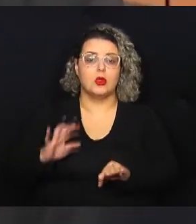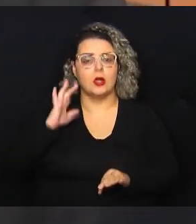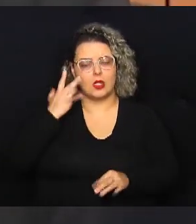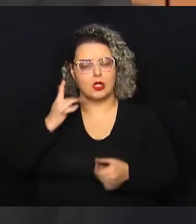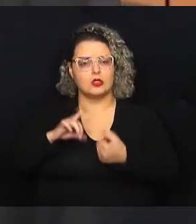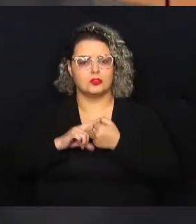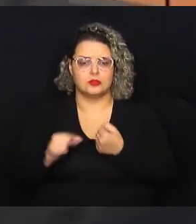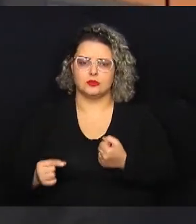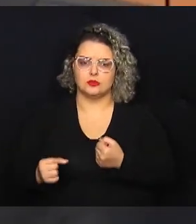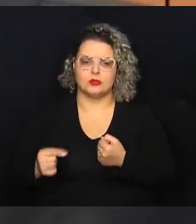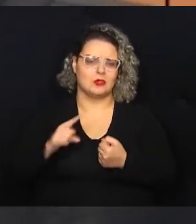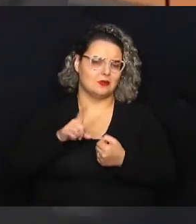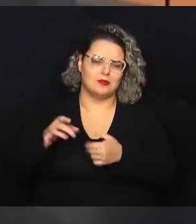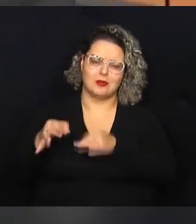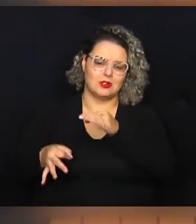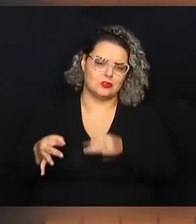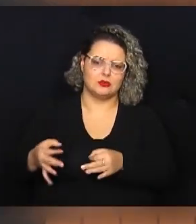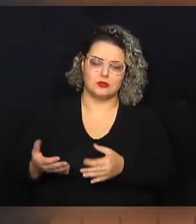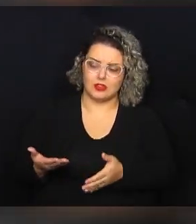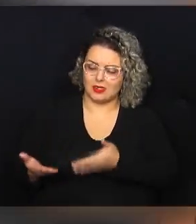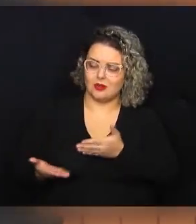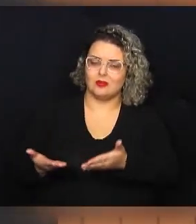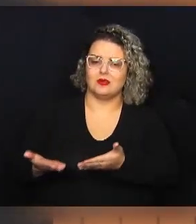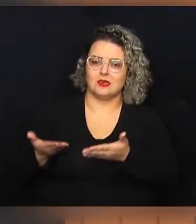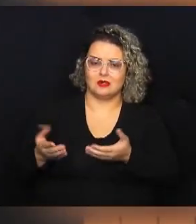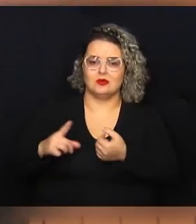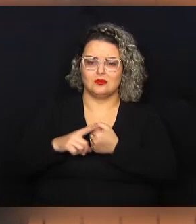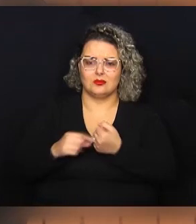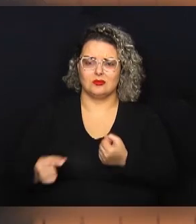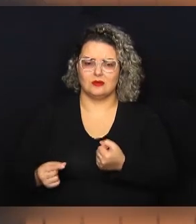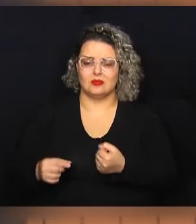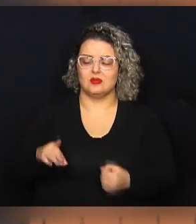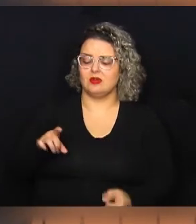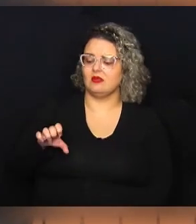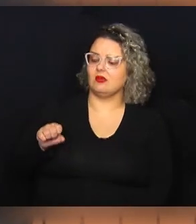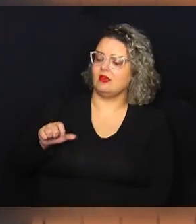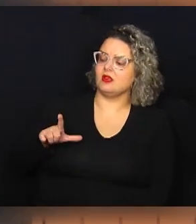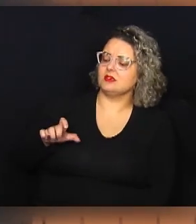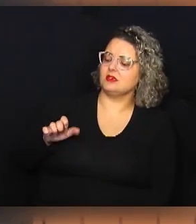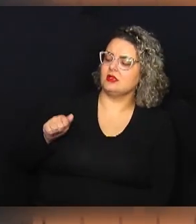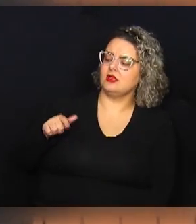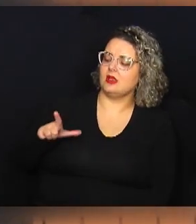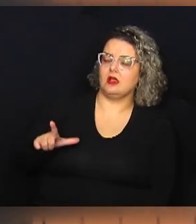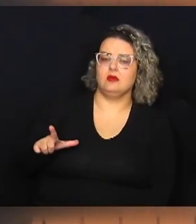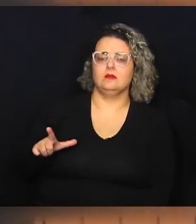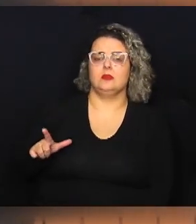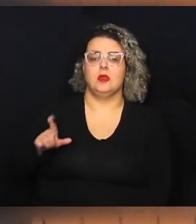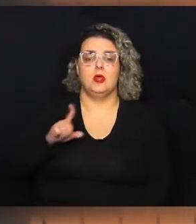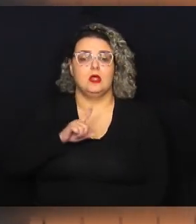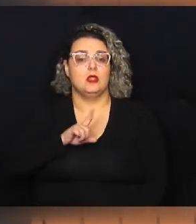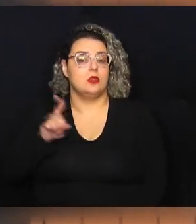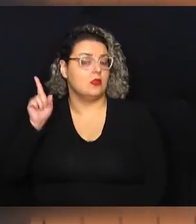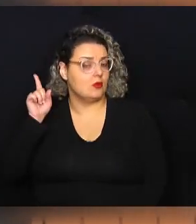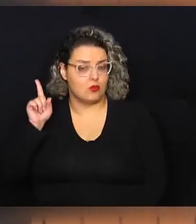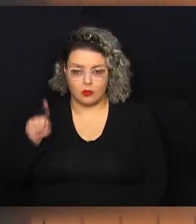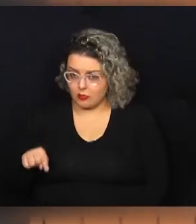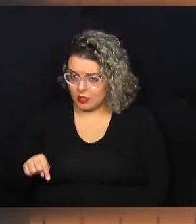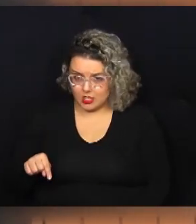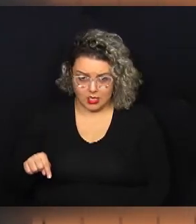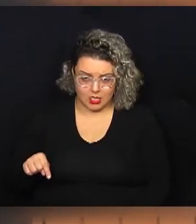considera o artigo desleal eu trato ele como artigo de Leal pelo seguinte não se